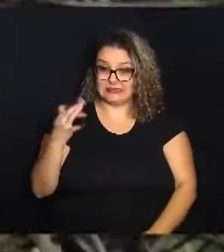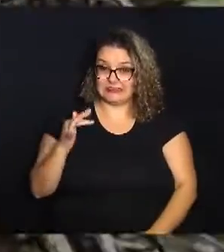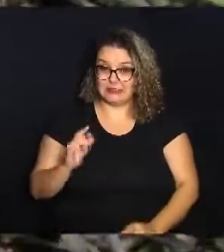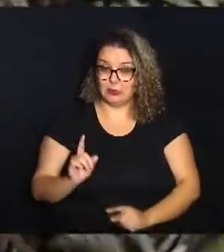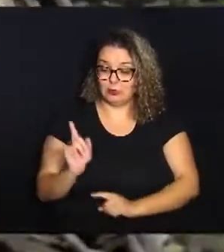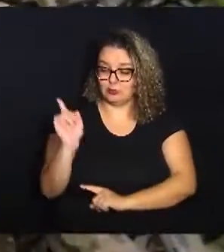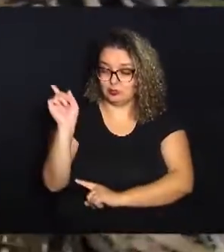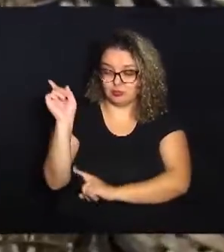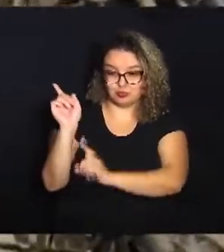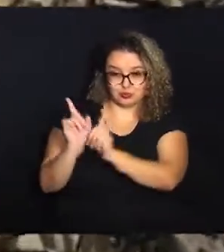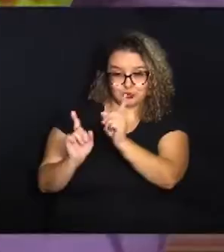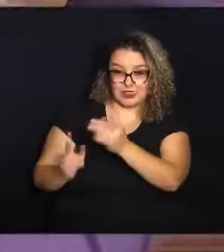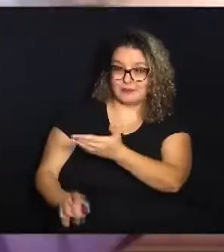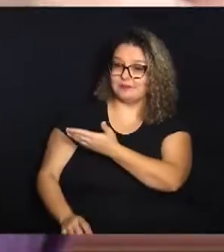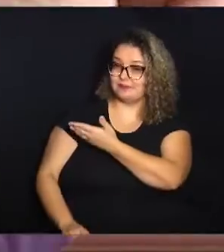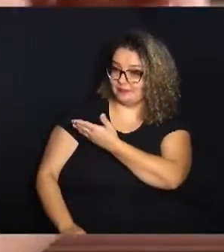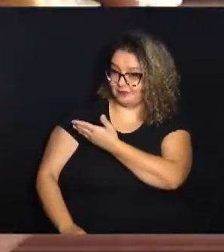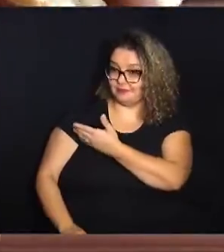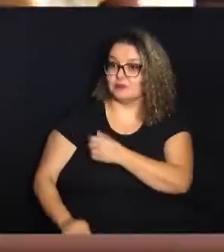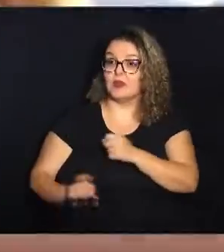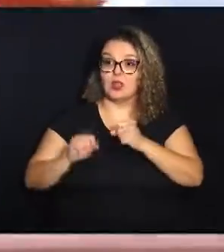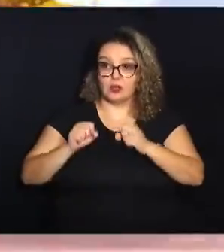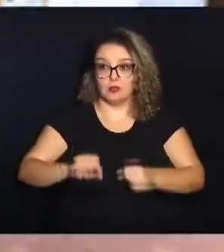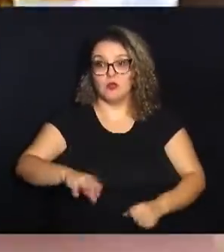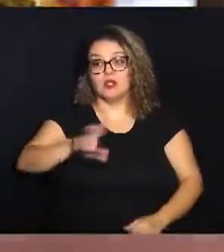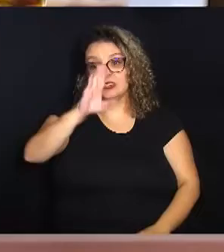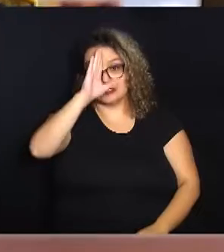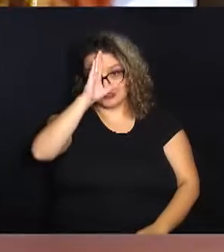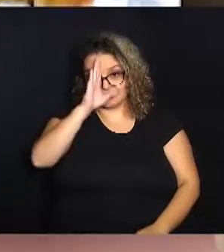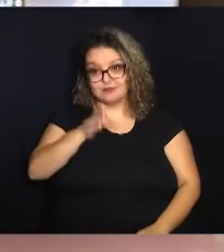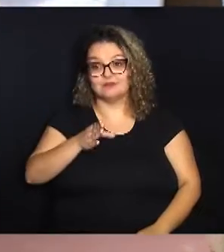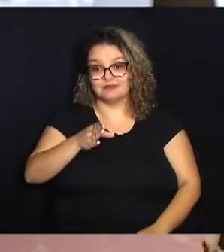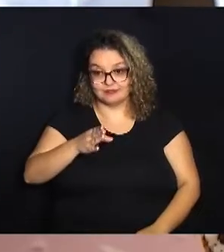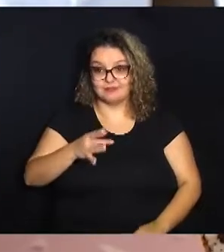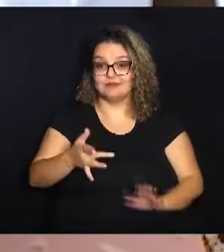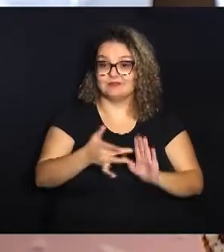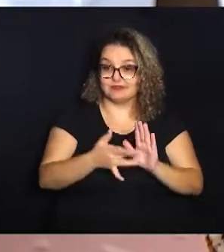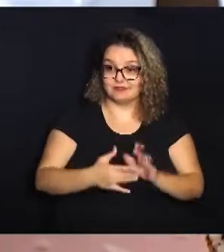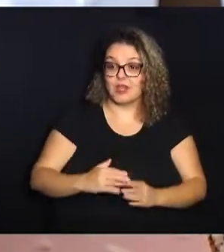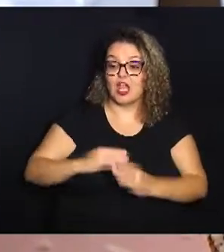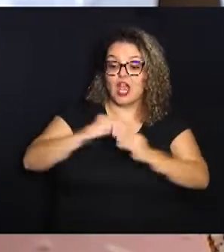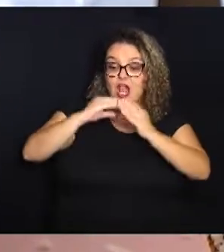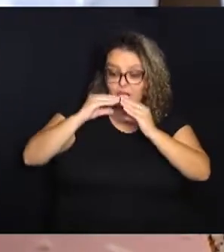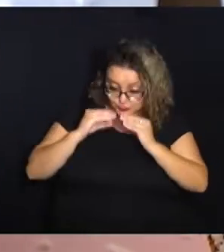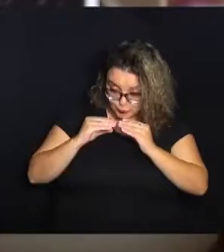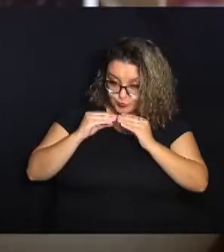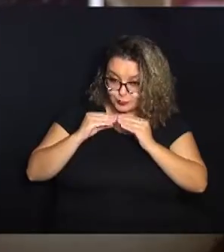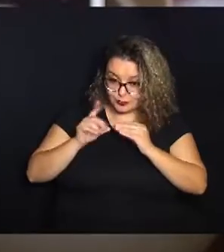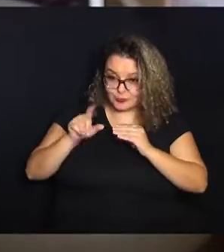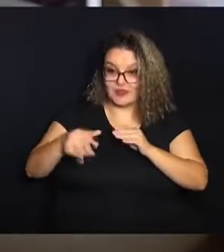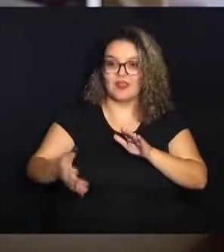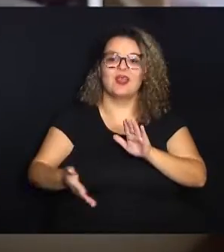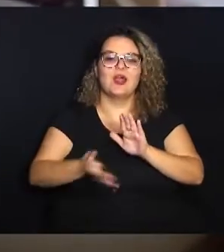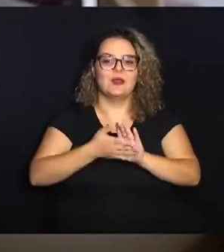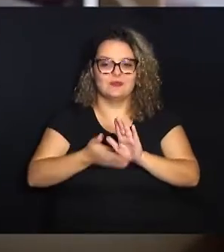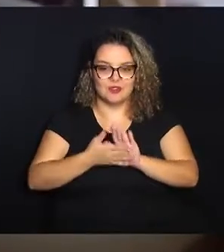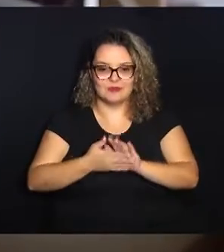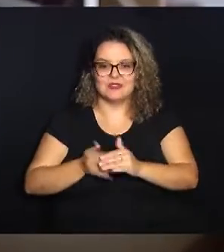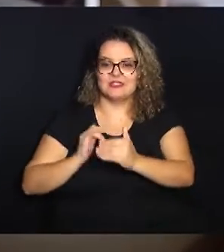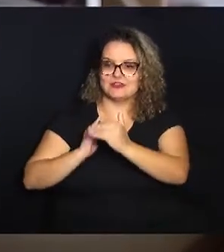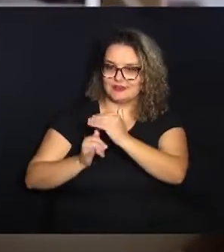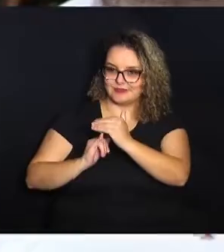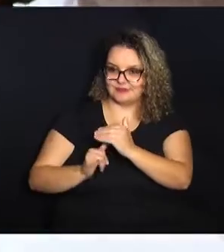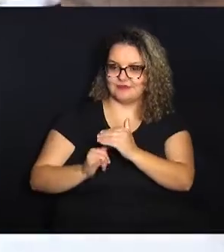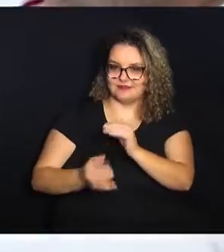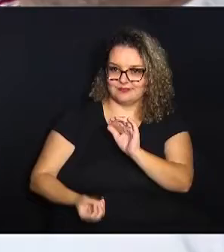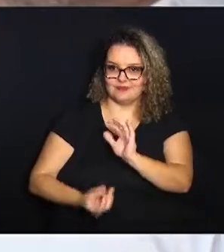compridos, pode também ser o principal ingrediente deste lanche? Esta é a proposta desta startup